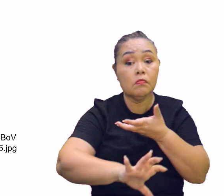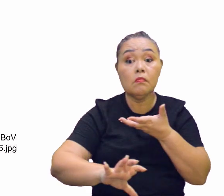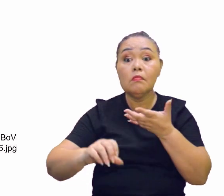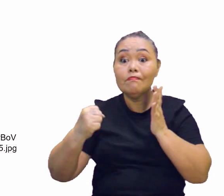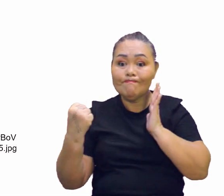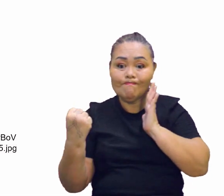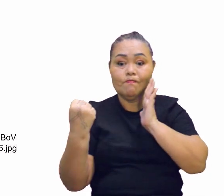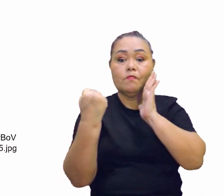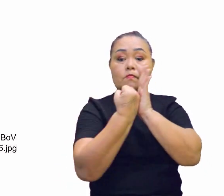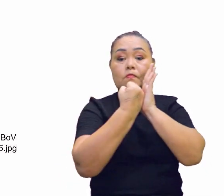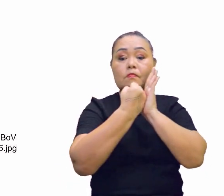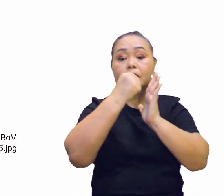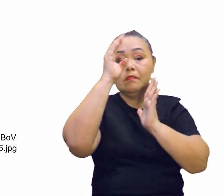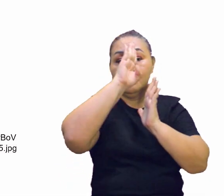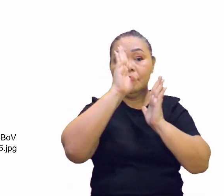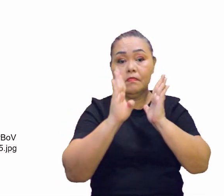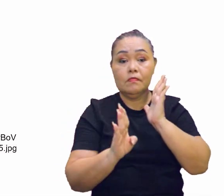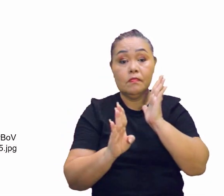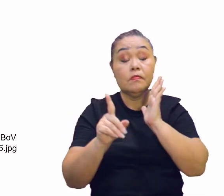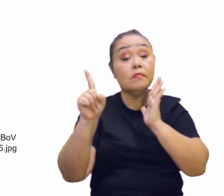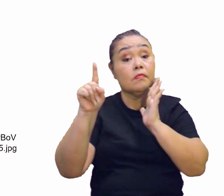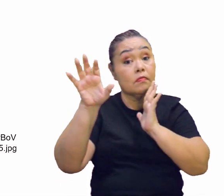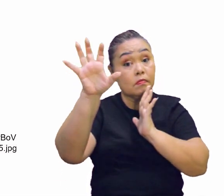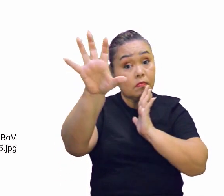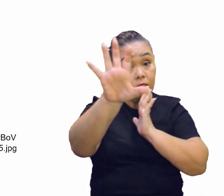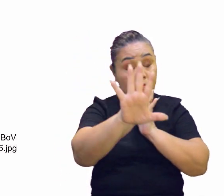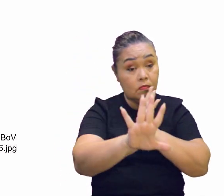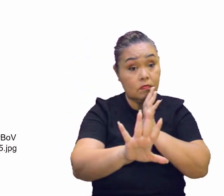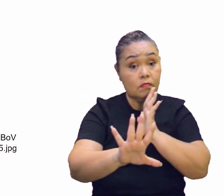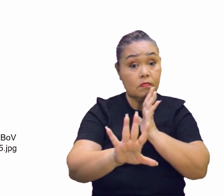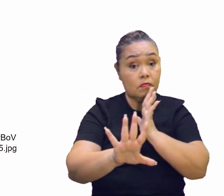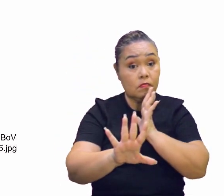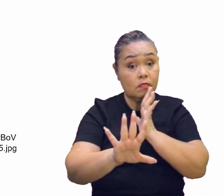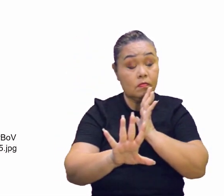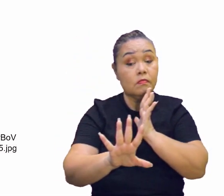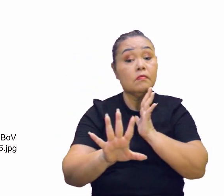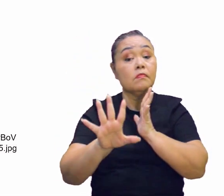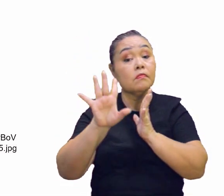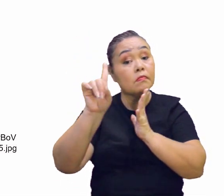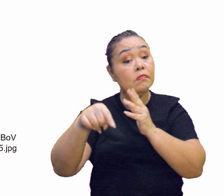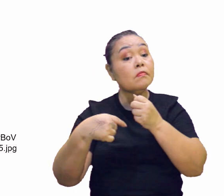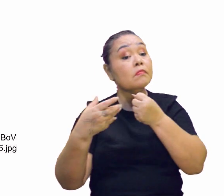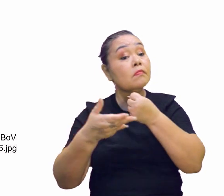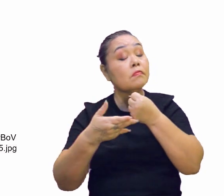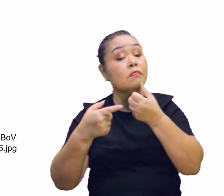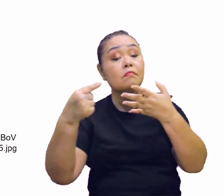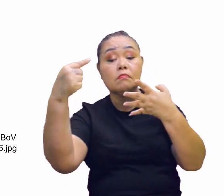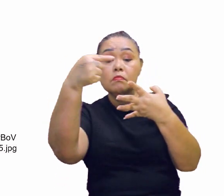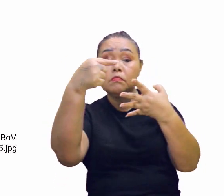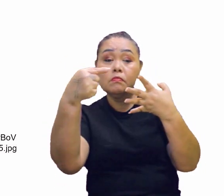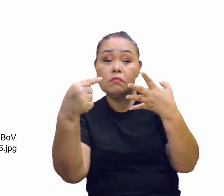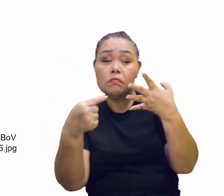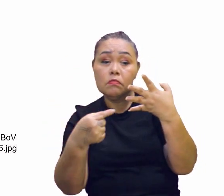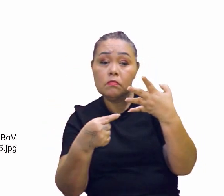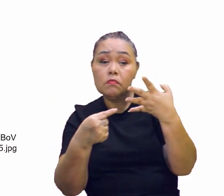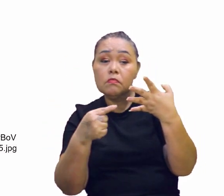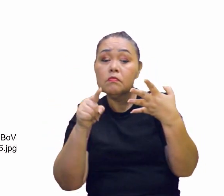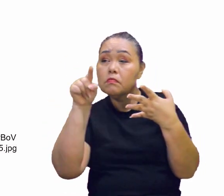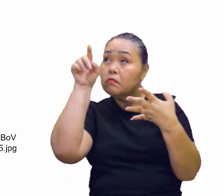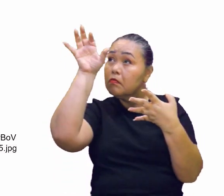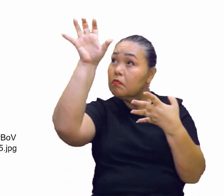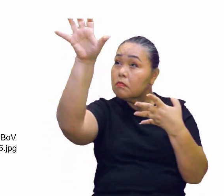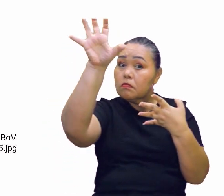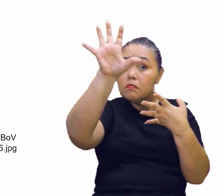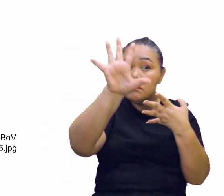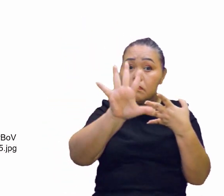regional oficial do Brasil. Essa regionalização foi baseada em critérios